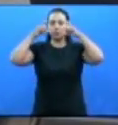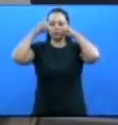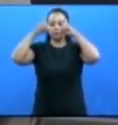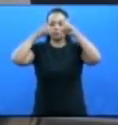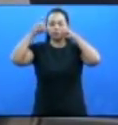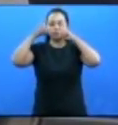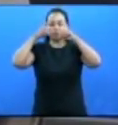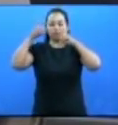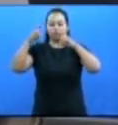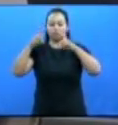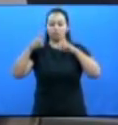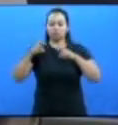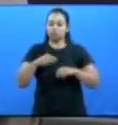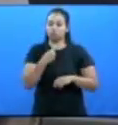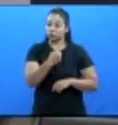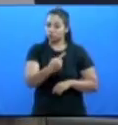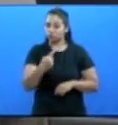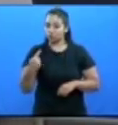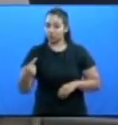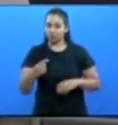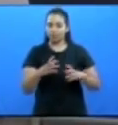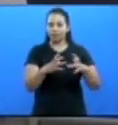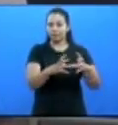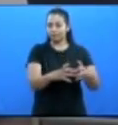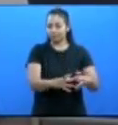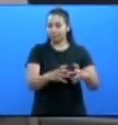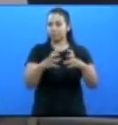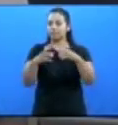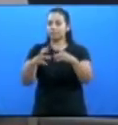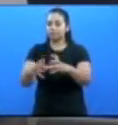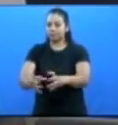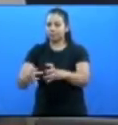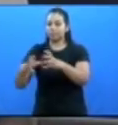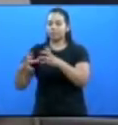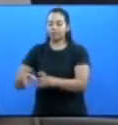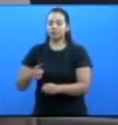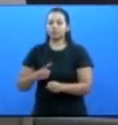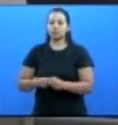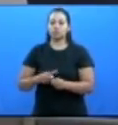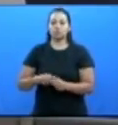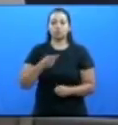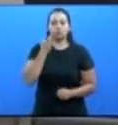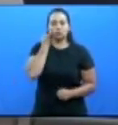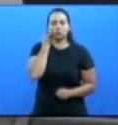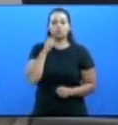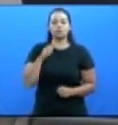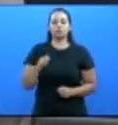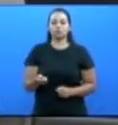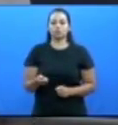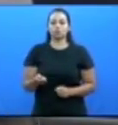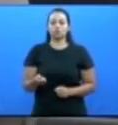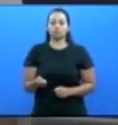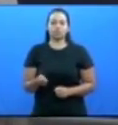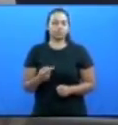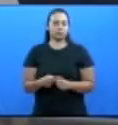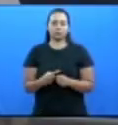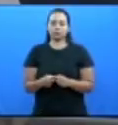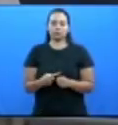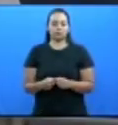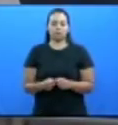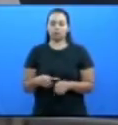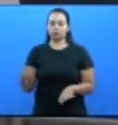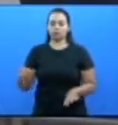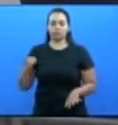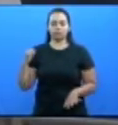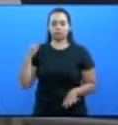cada bairro, de cada região e de cada setor da cidade, do ponto de vista geográfico, aí